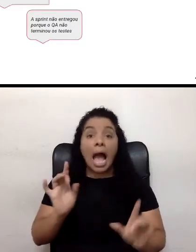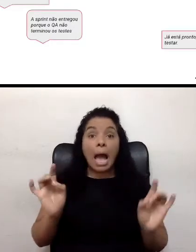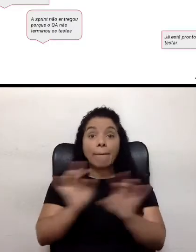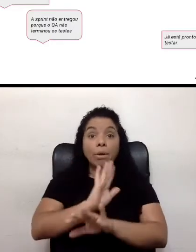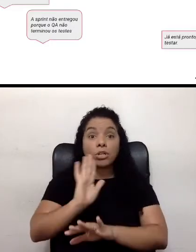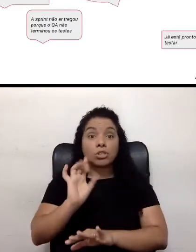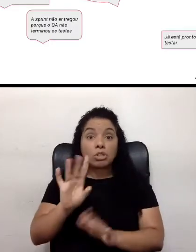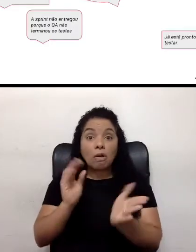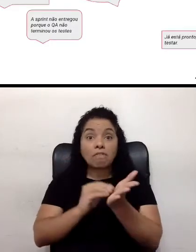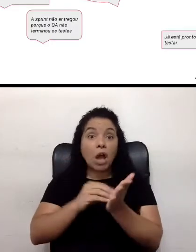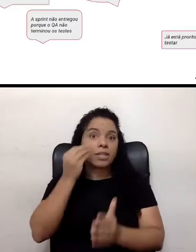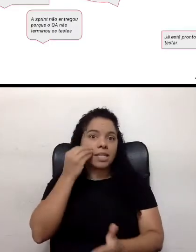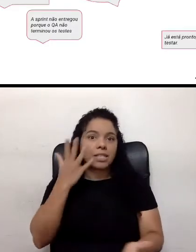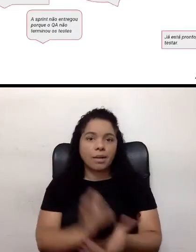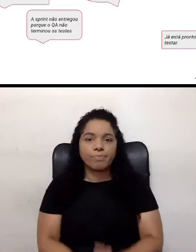testar.